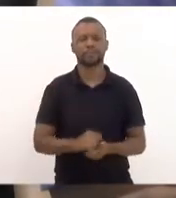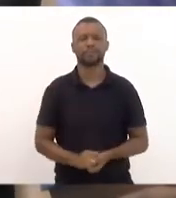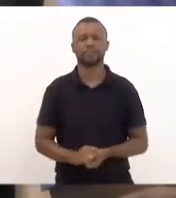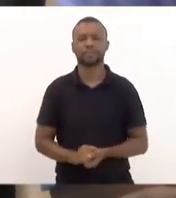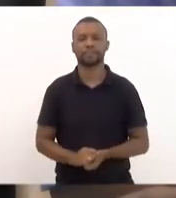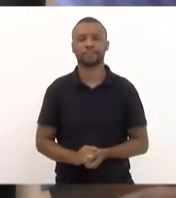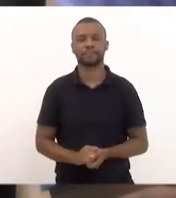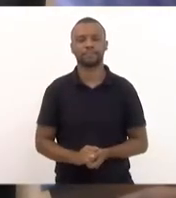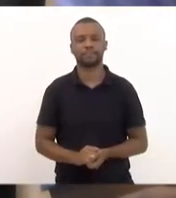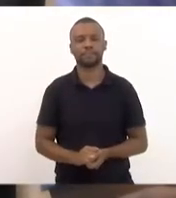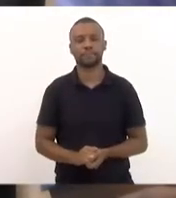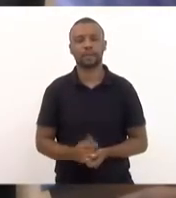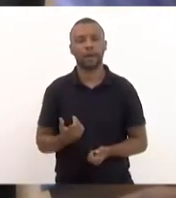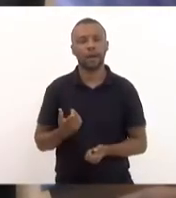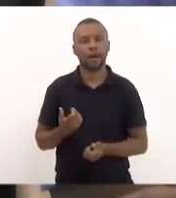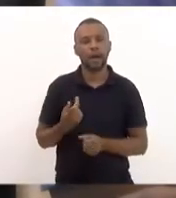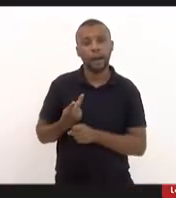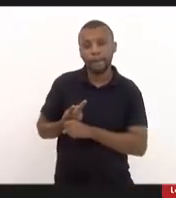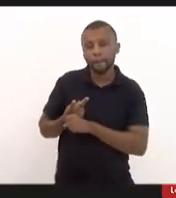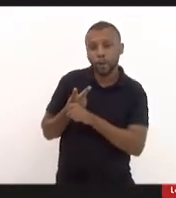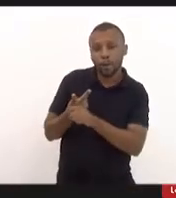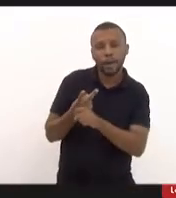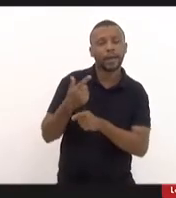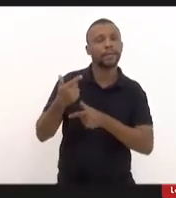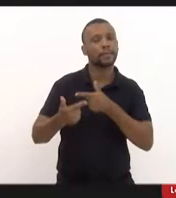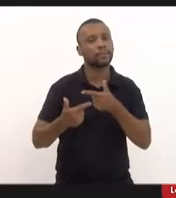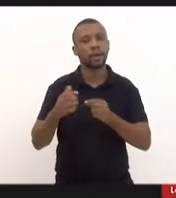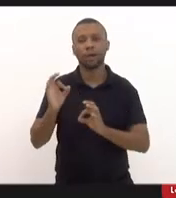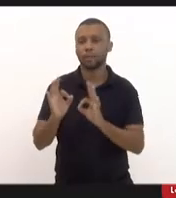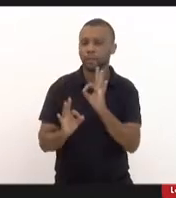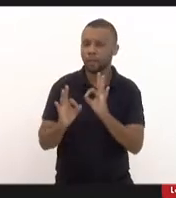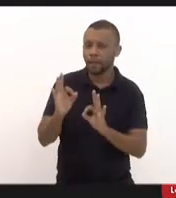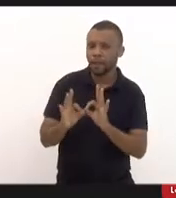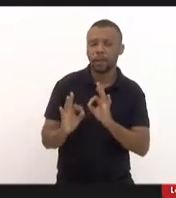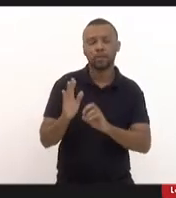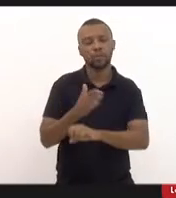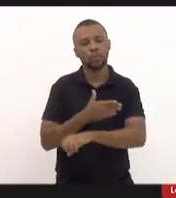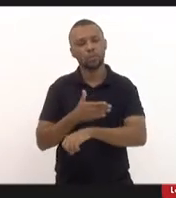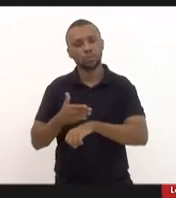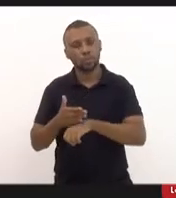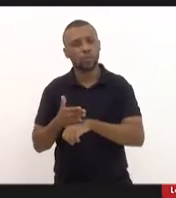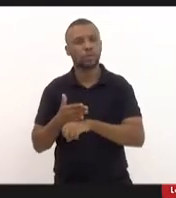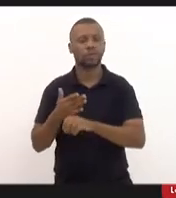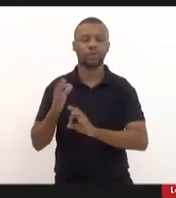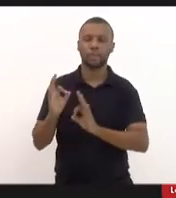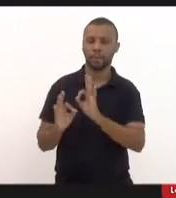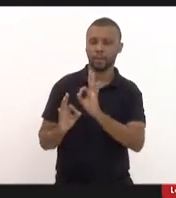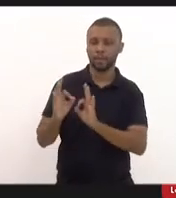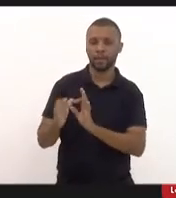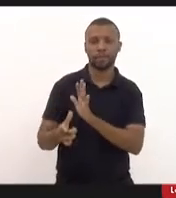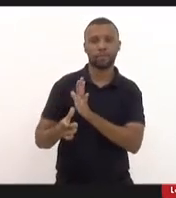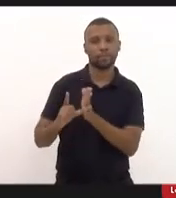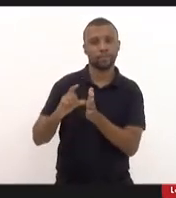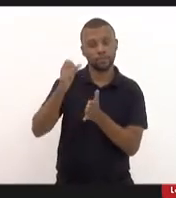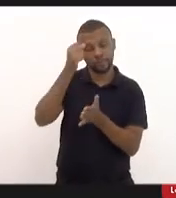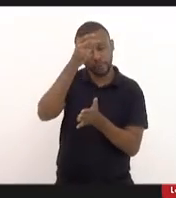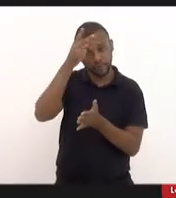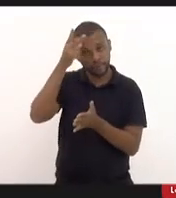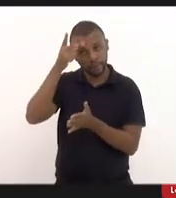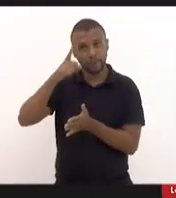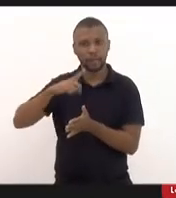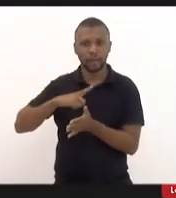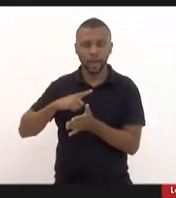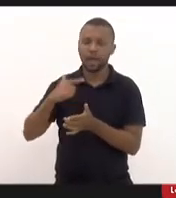Procurar, quer dizer, trabalhar com planejamento, com cultura de planejamento, as prefeituras terem gente, terem memória, terem